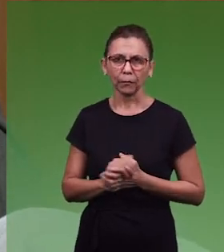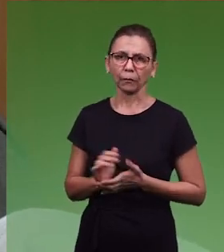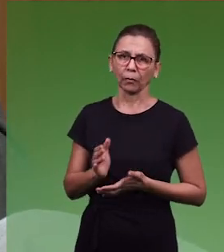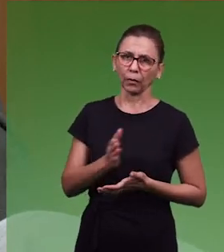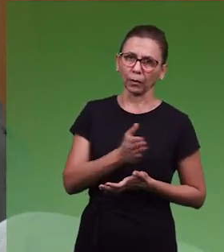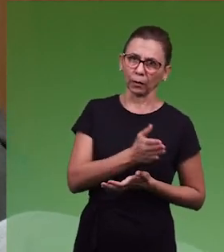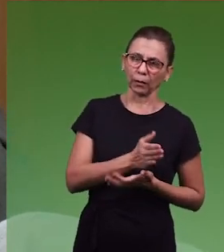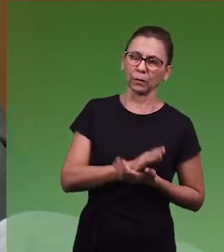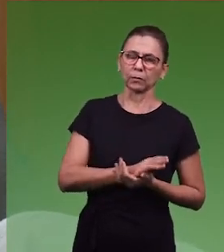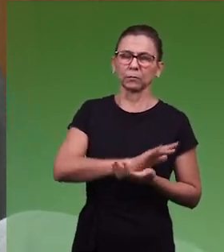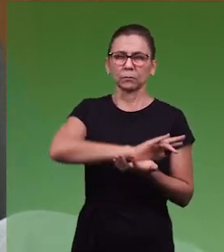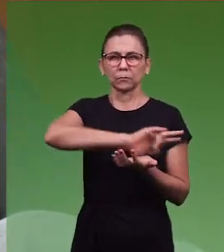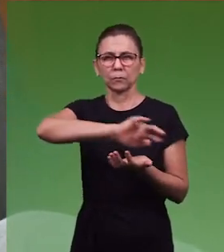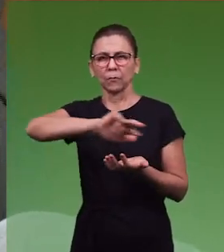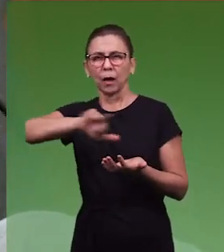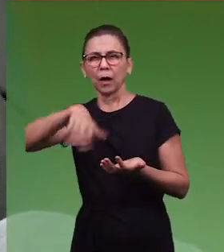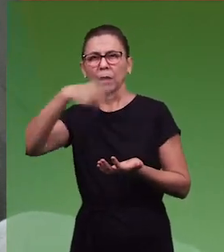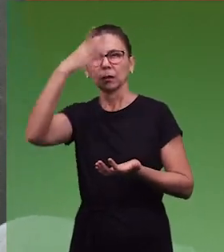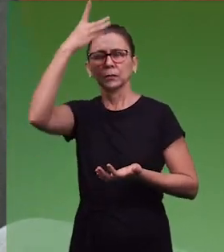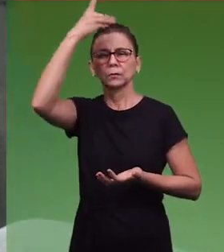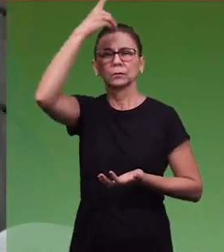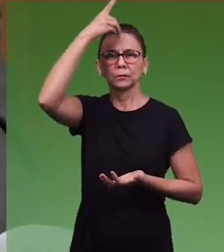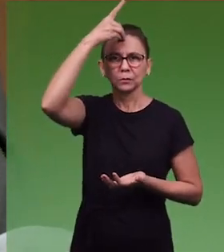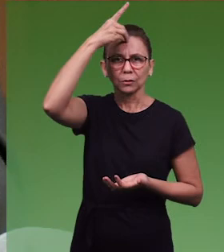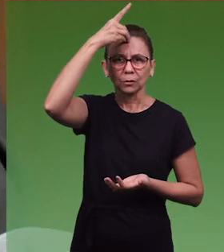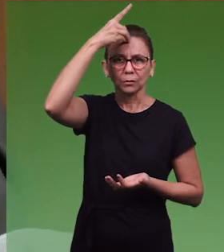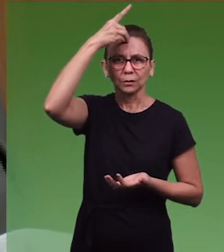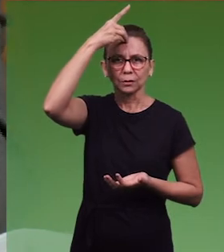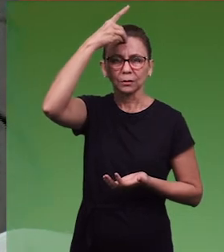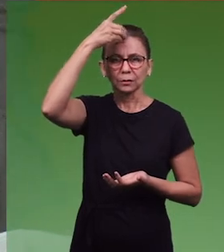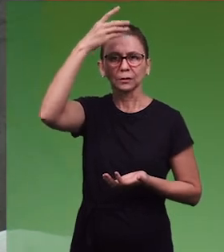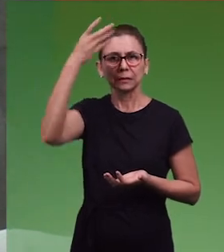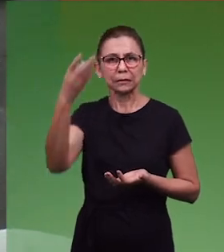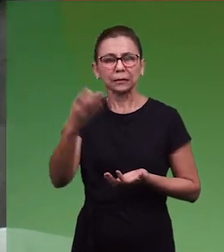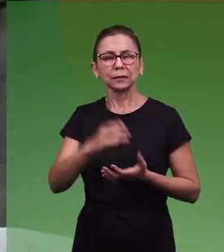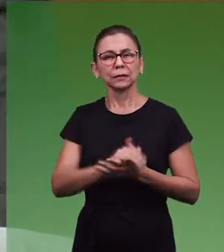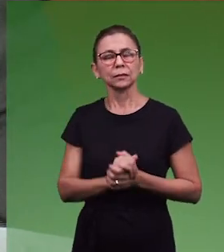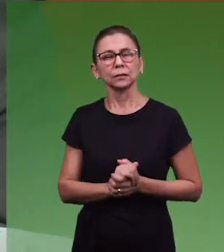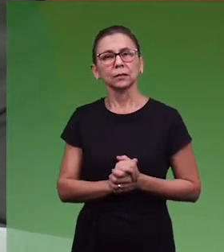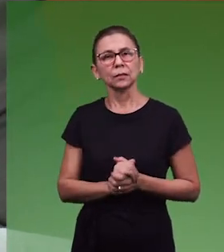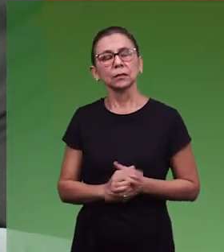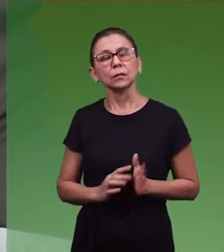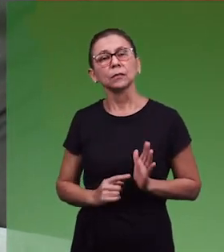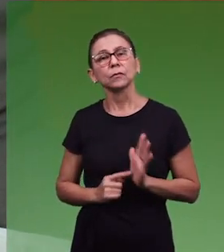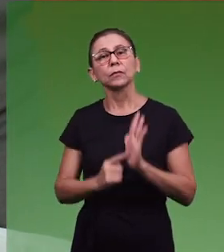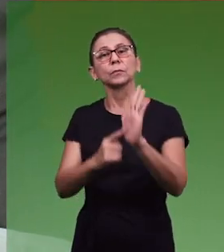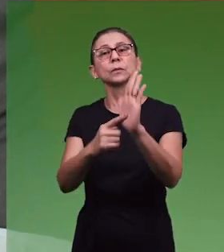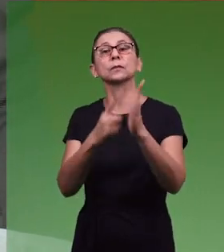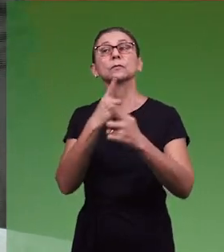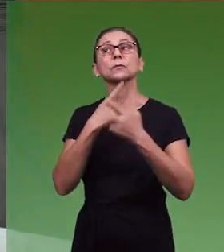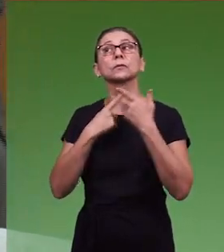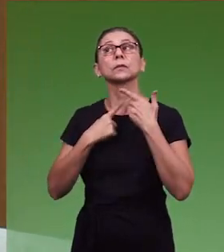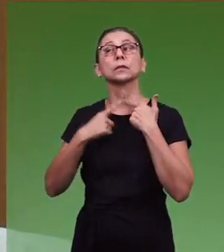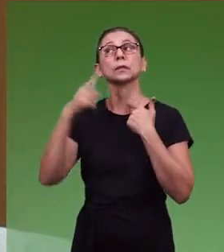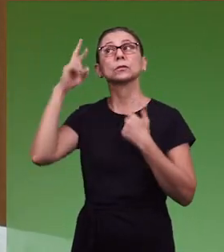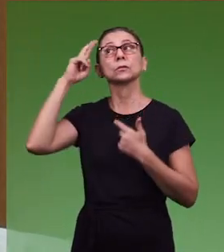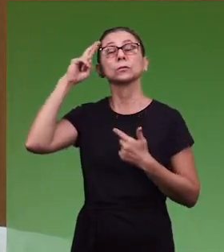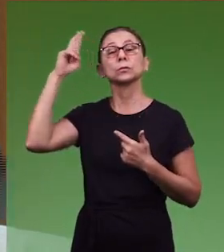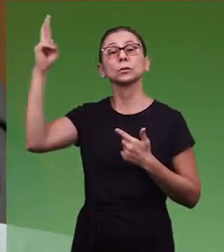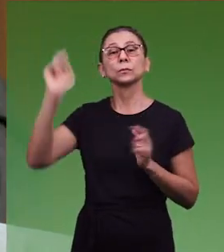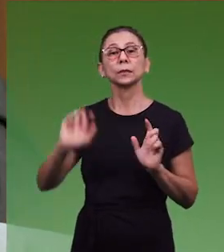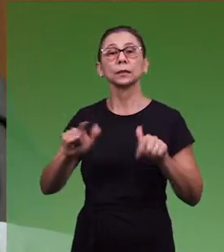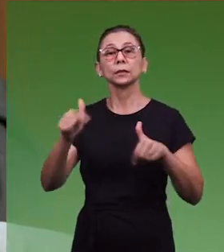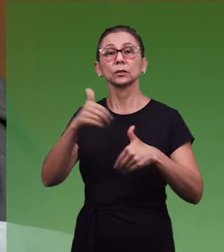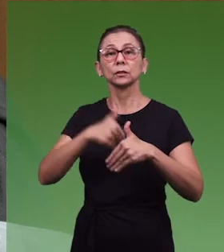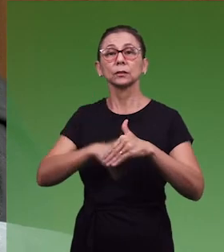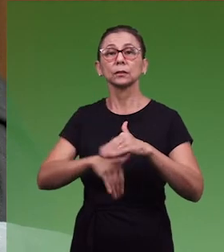dos diversos dons, nós vamos ter uma direção para o culto, direção essa que é a vontade do Senhor para operar